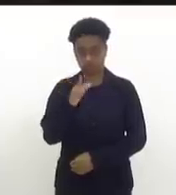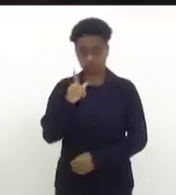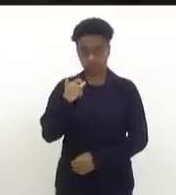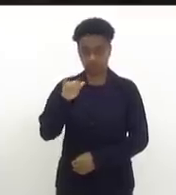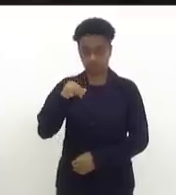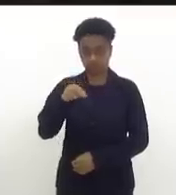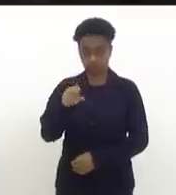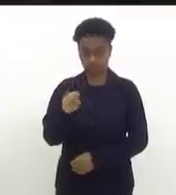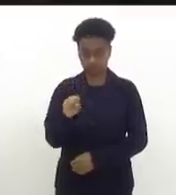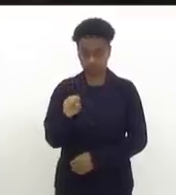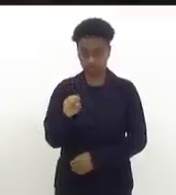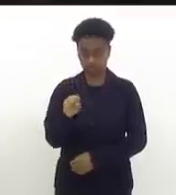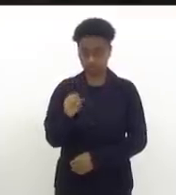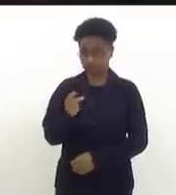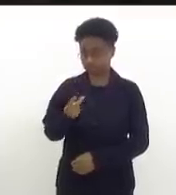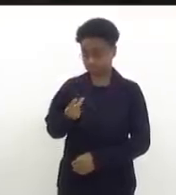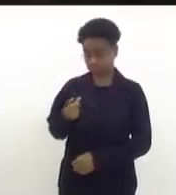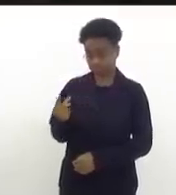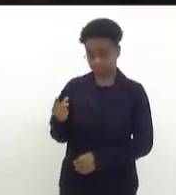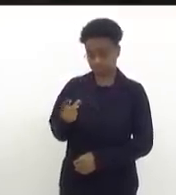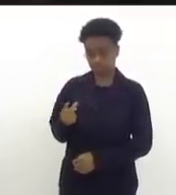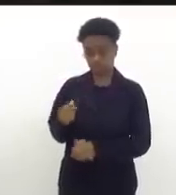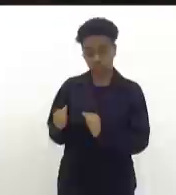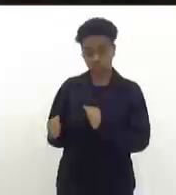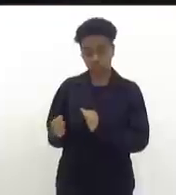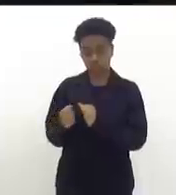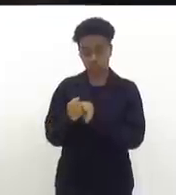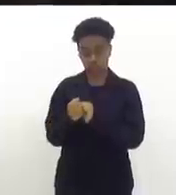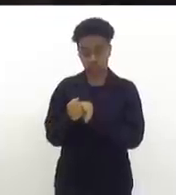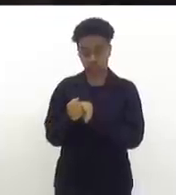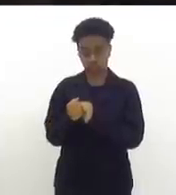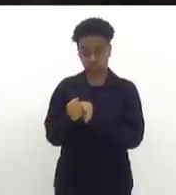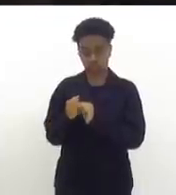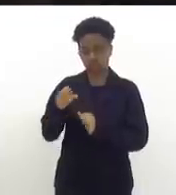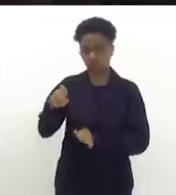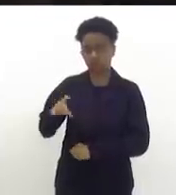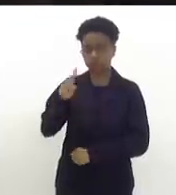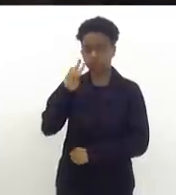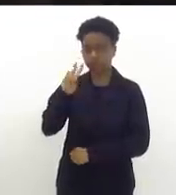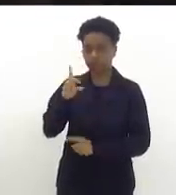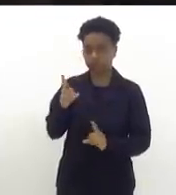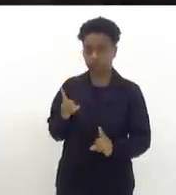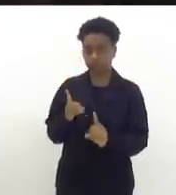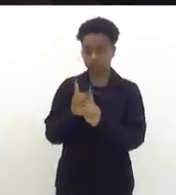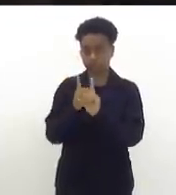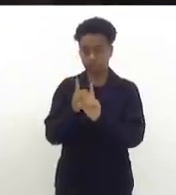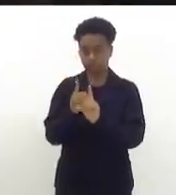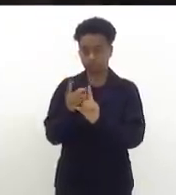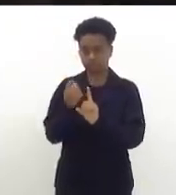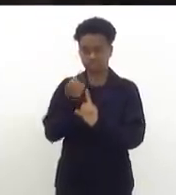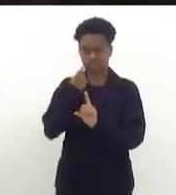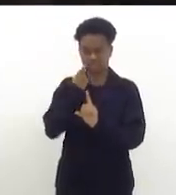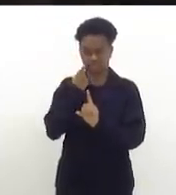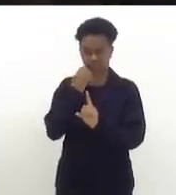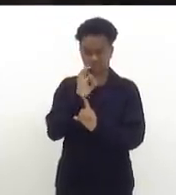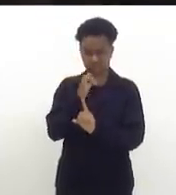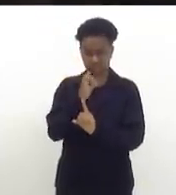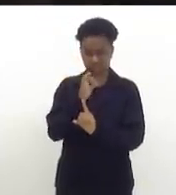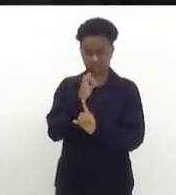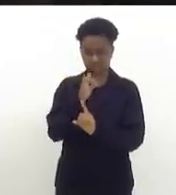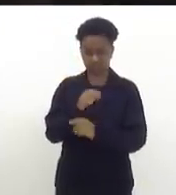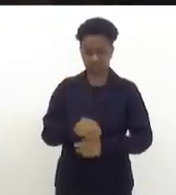estive com vossa excelência a última vez que vi na sexta-feira